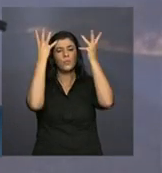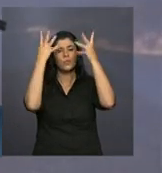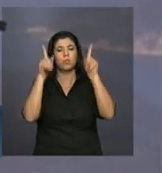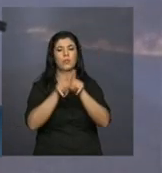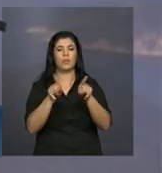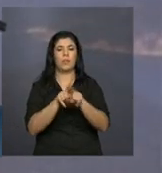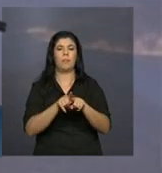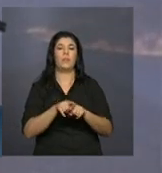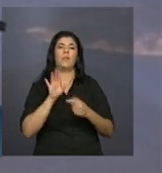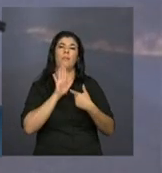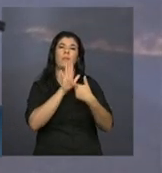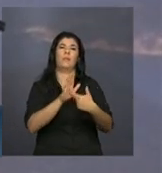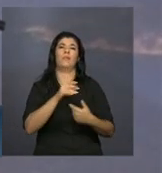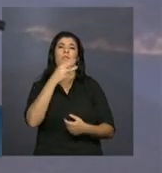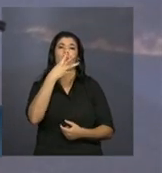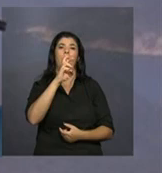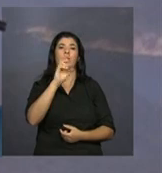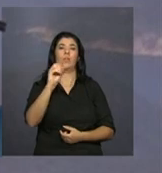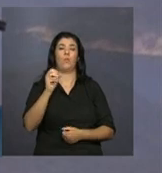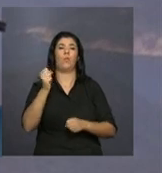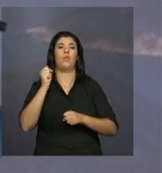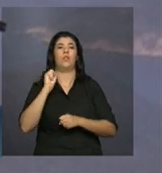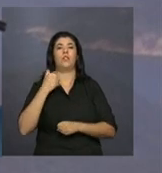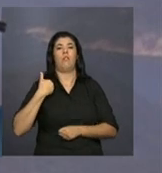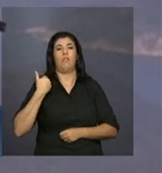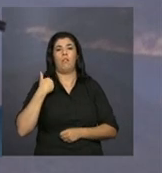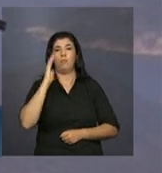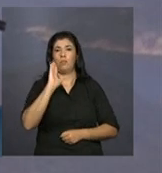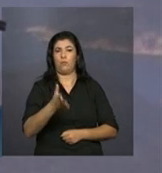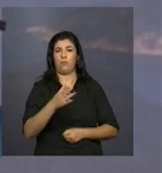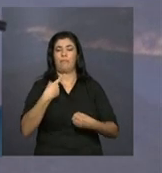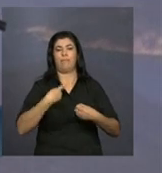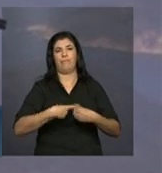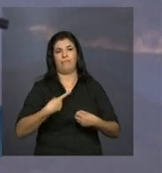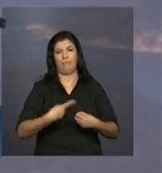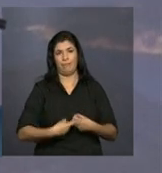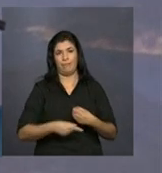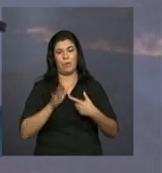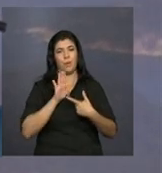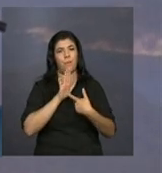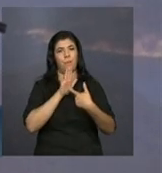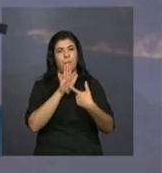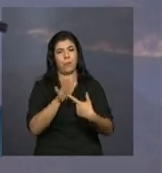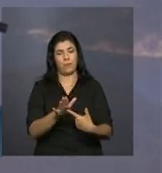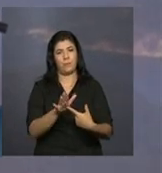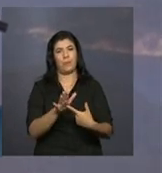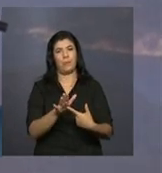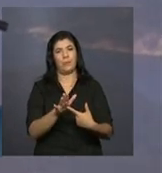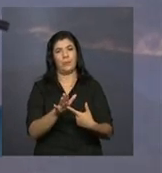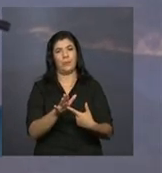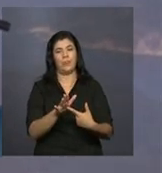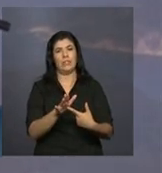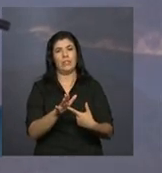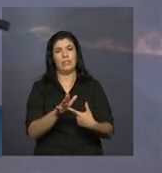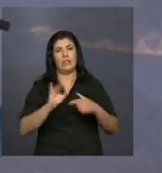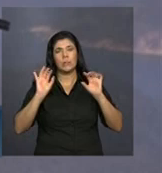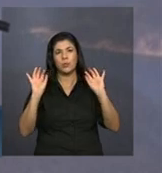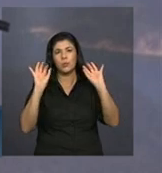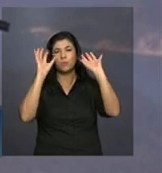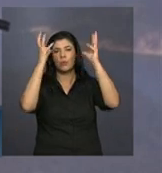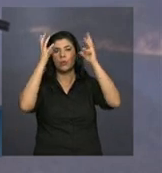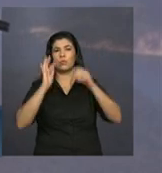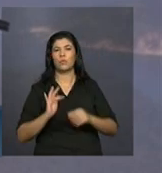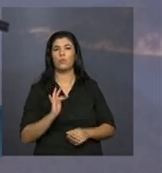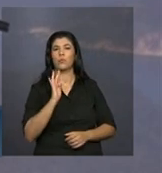dos 450 anos, ela abre um caminho para a gente comemorar